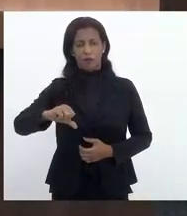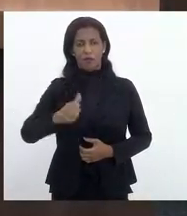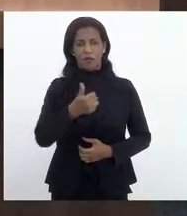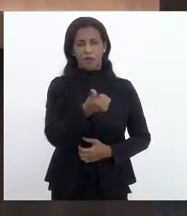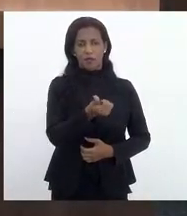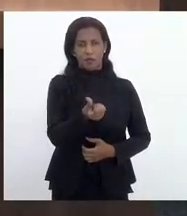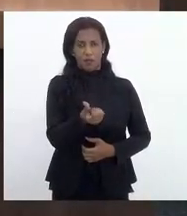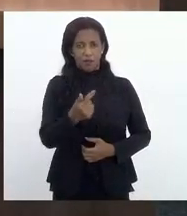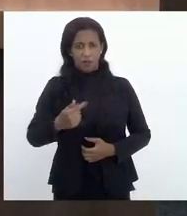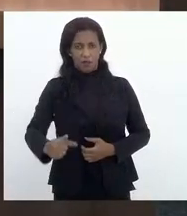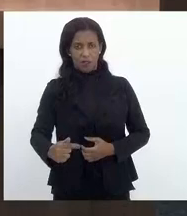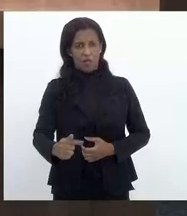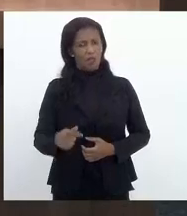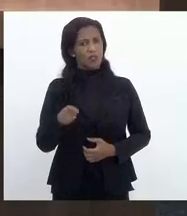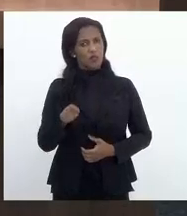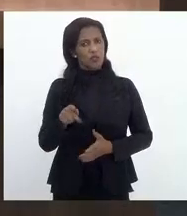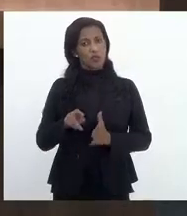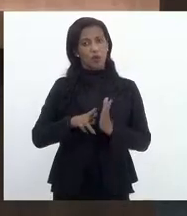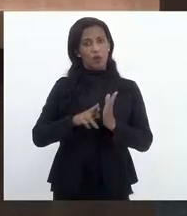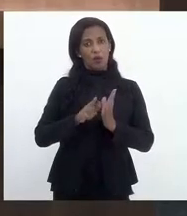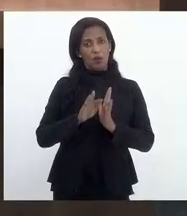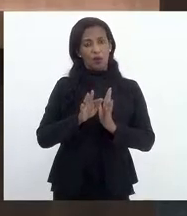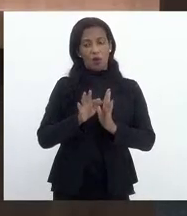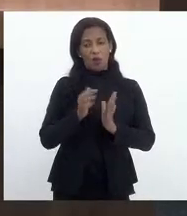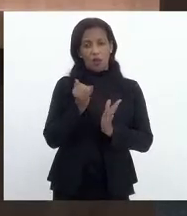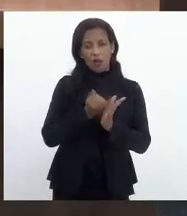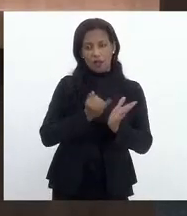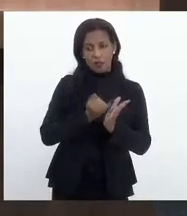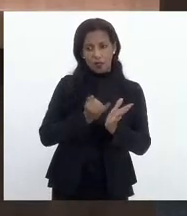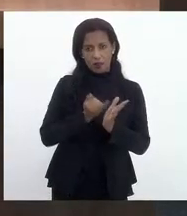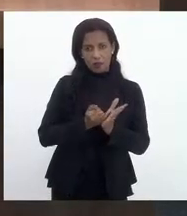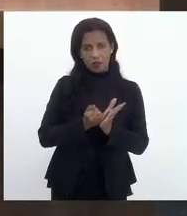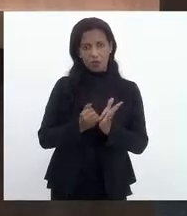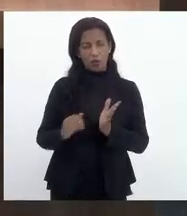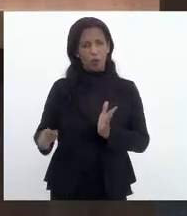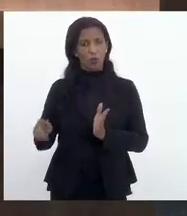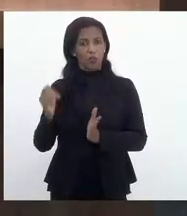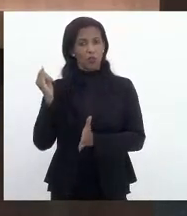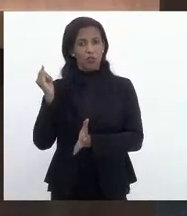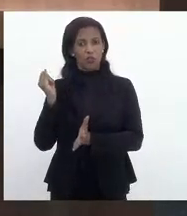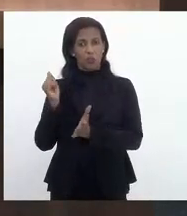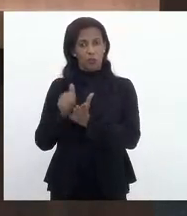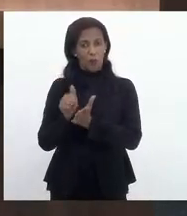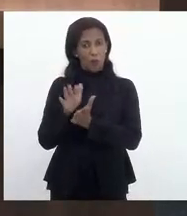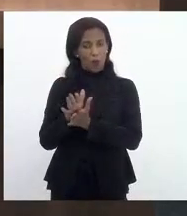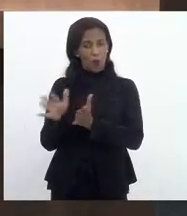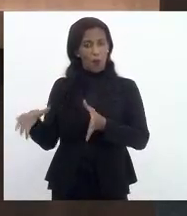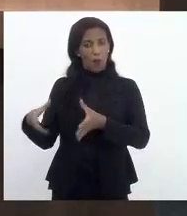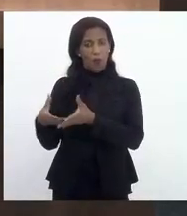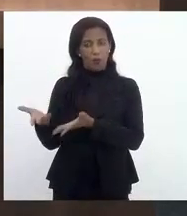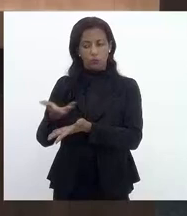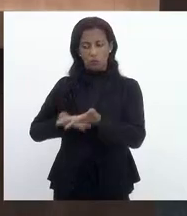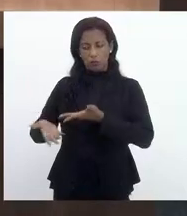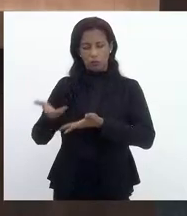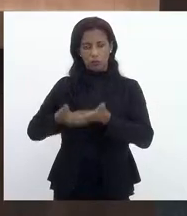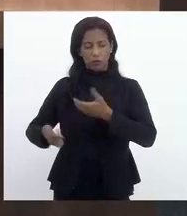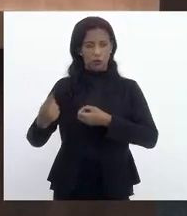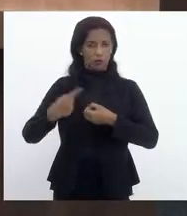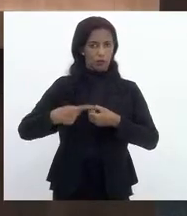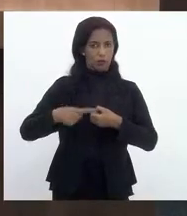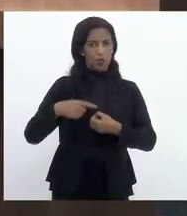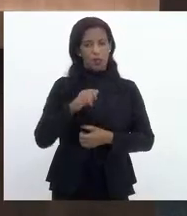159/167 que são receitas tributárias de impostos ruim participação do estado do